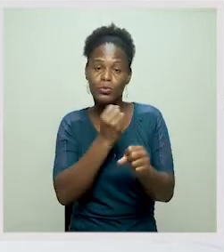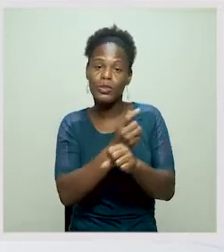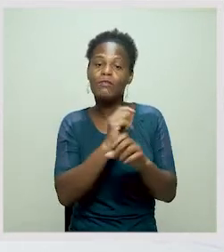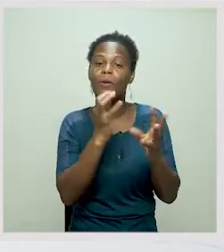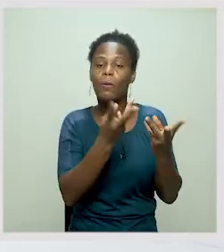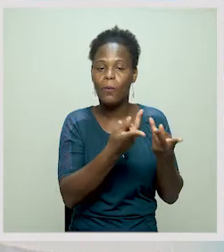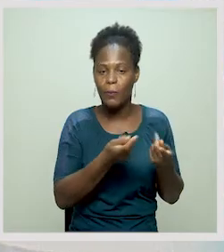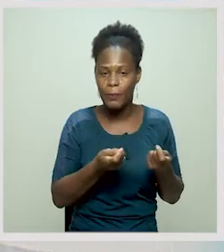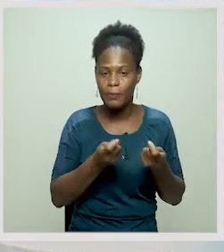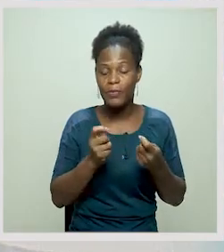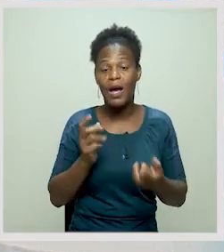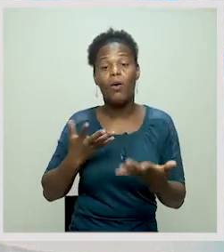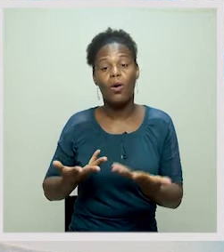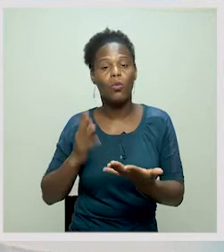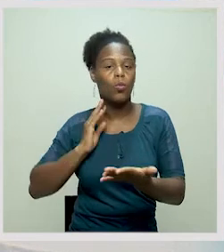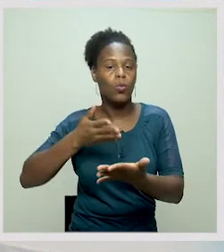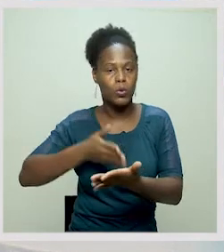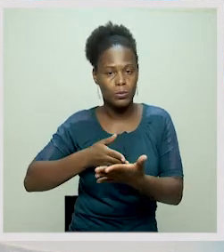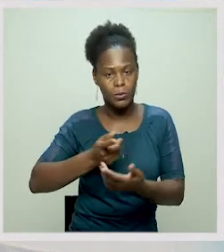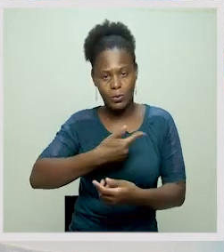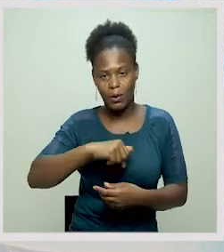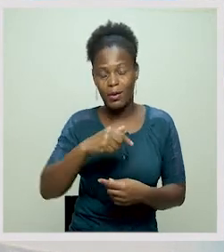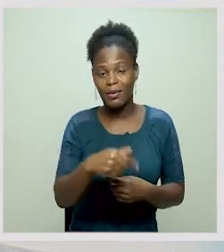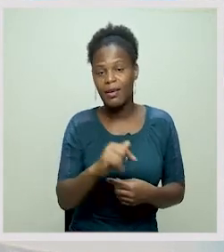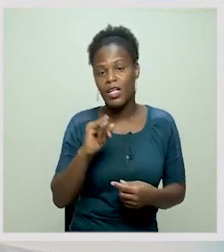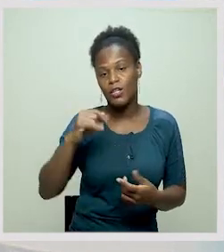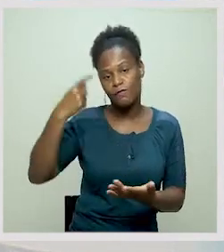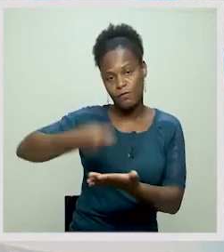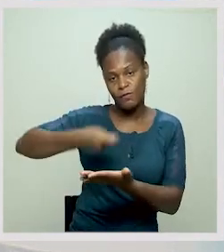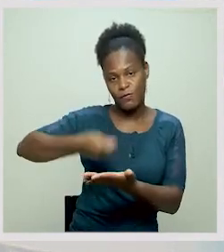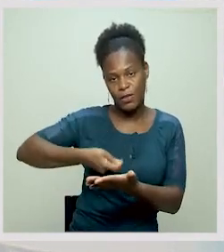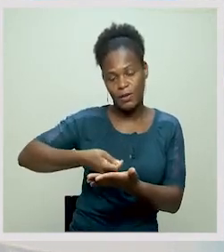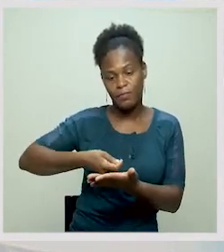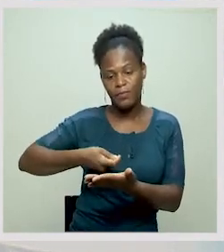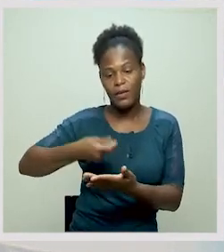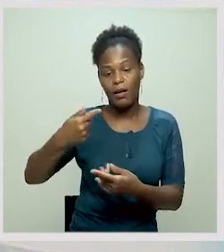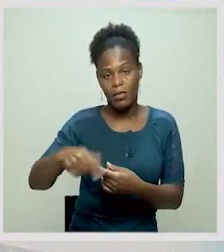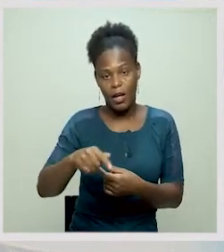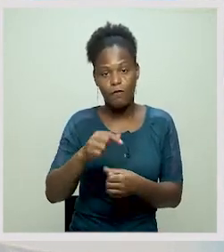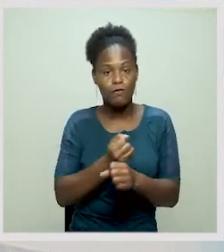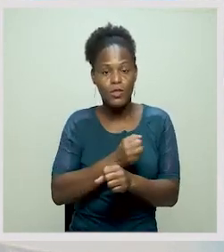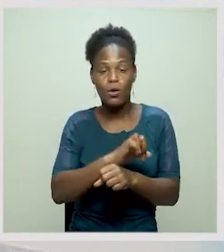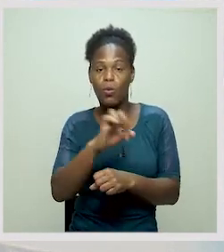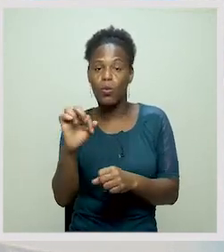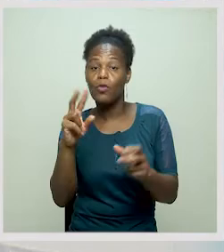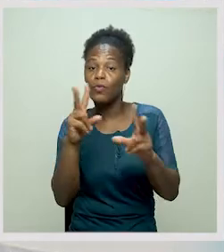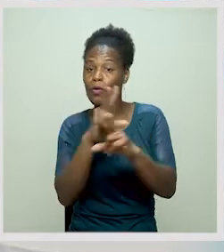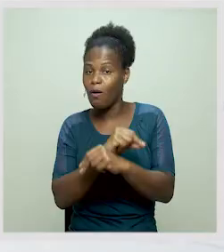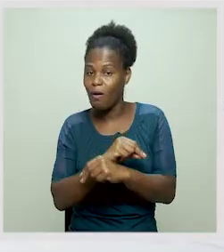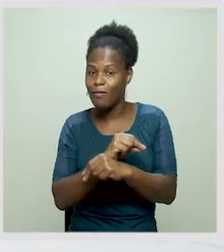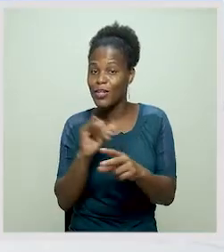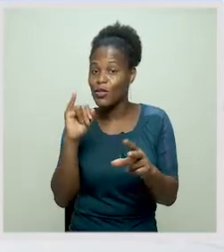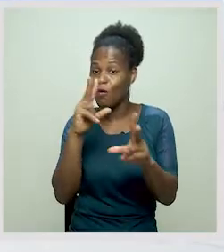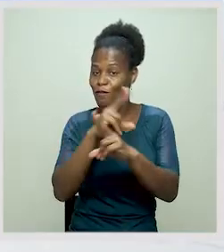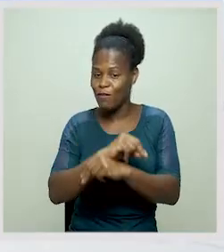da economia. E, por último, nós temos o investimento que tem como função a inovação.